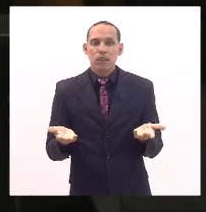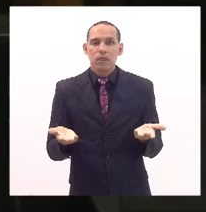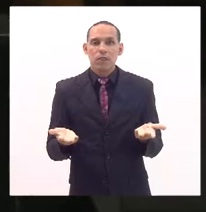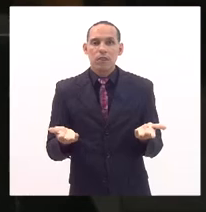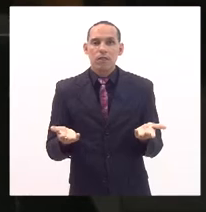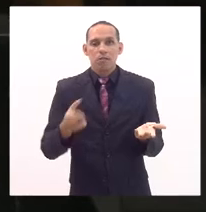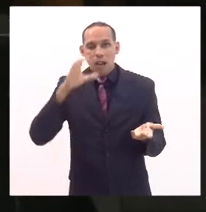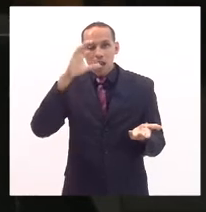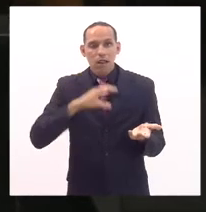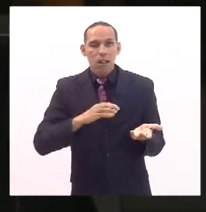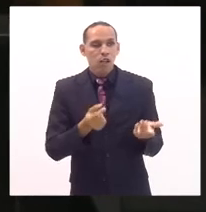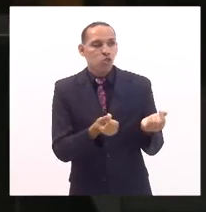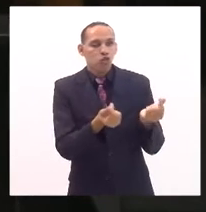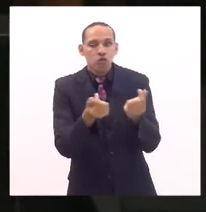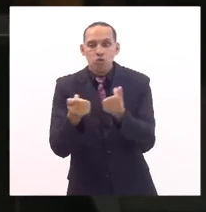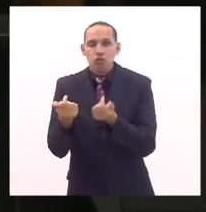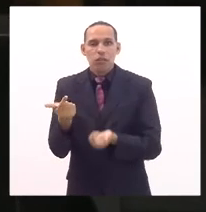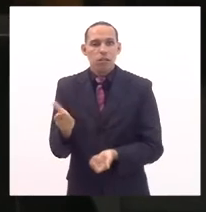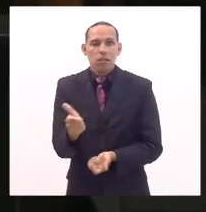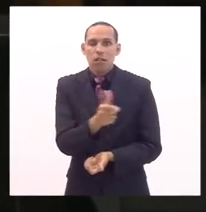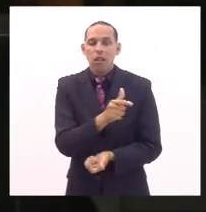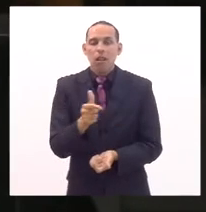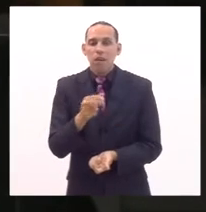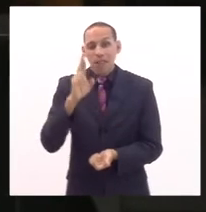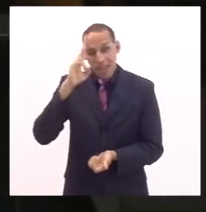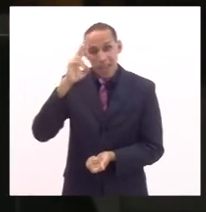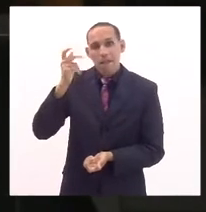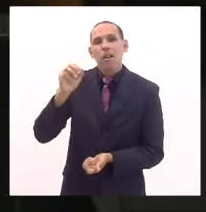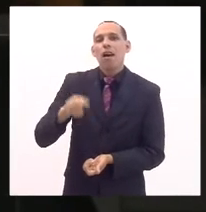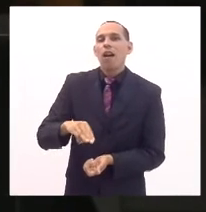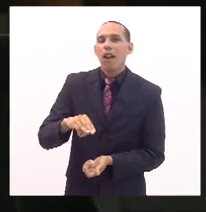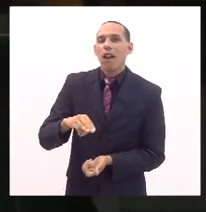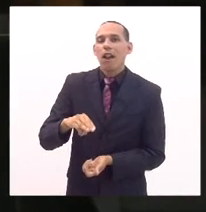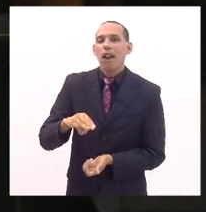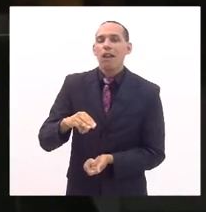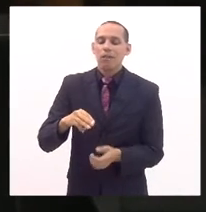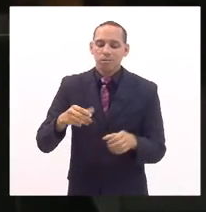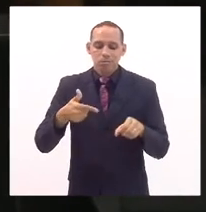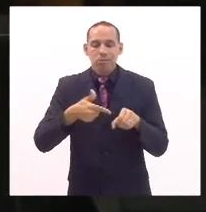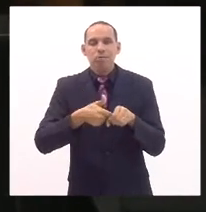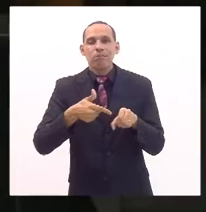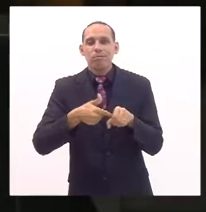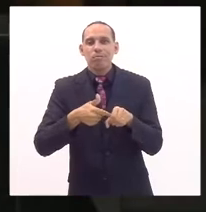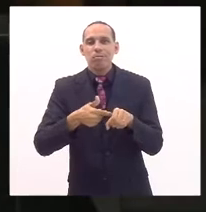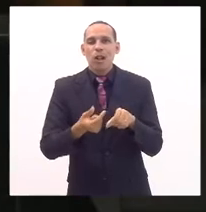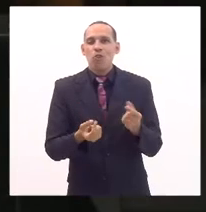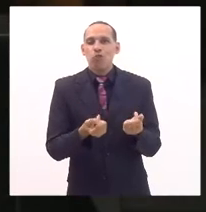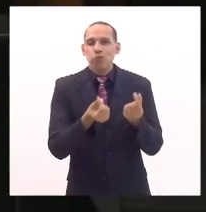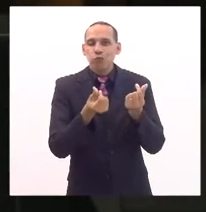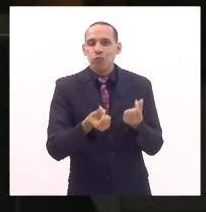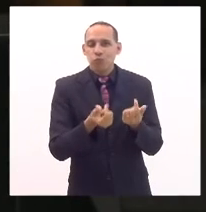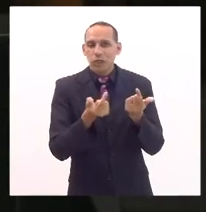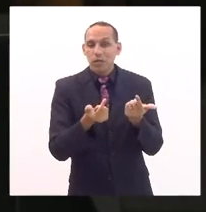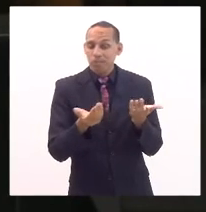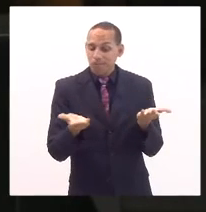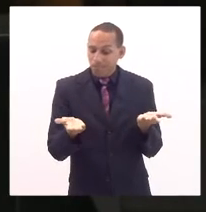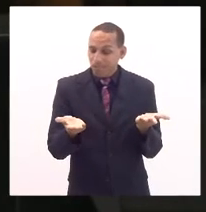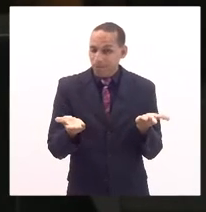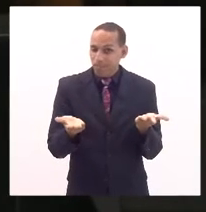Oi e um dos grandes responsáveis por isso é o preço do combustível o dito isso